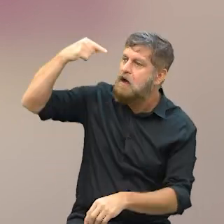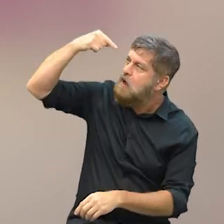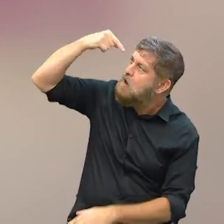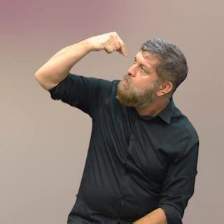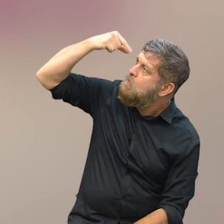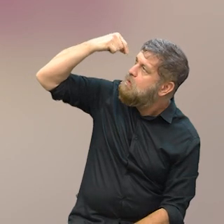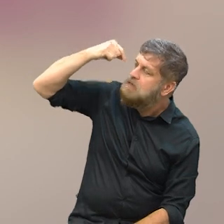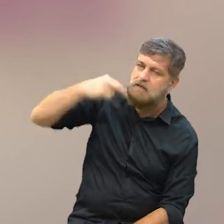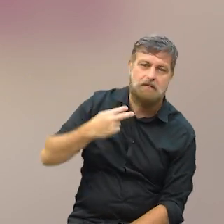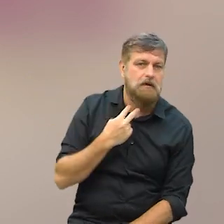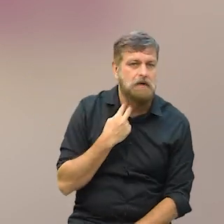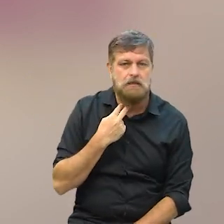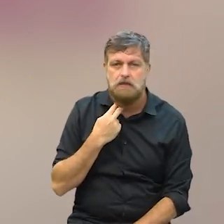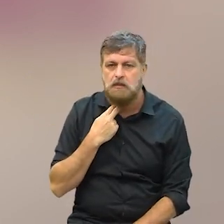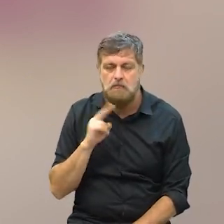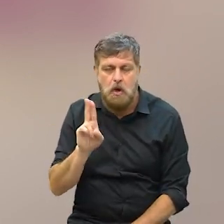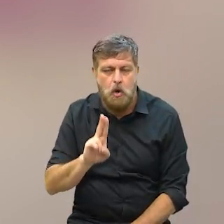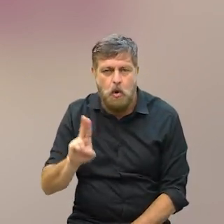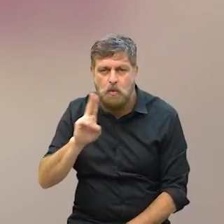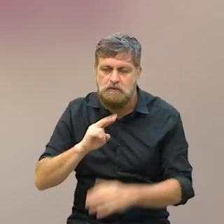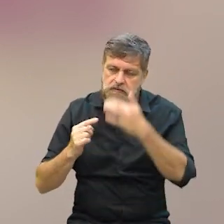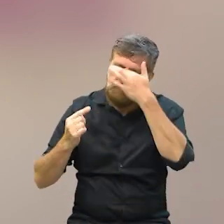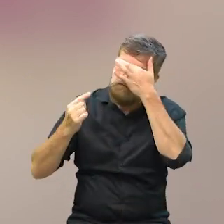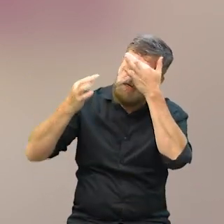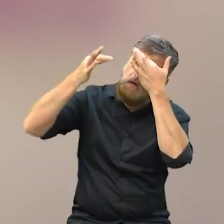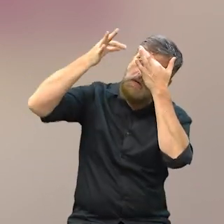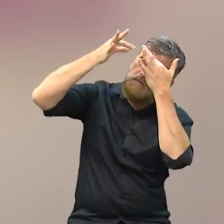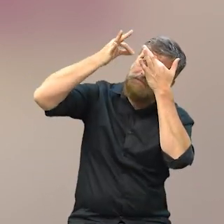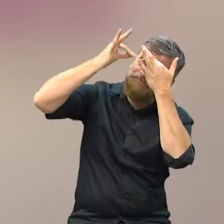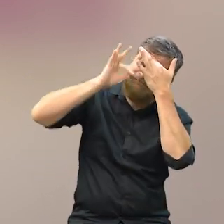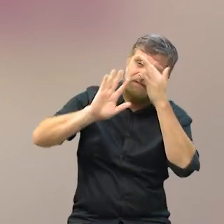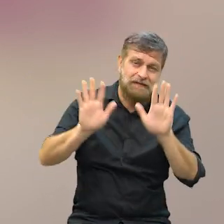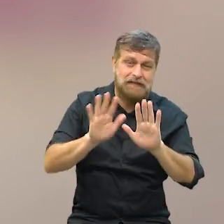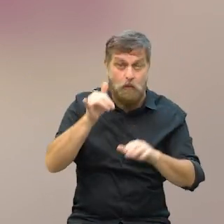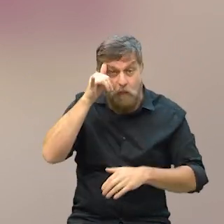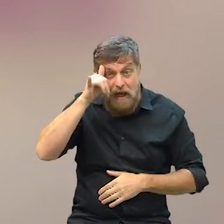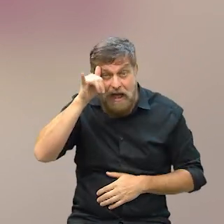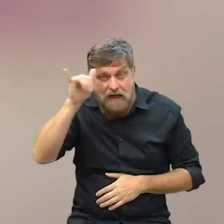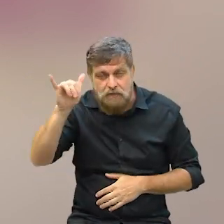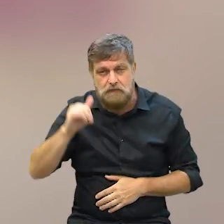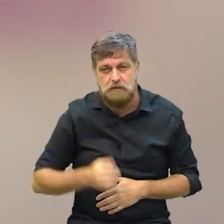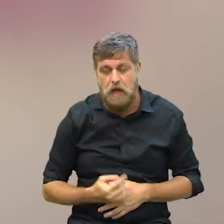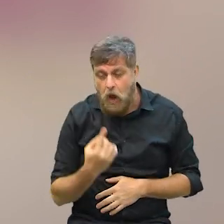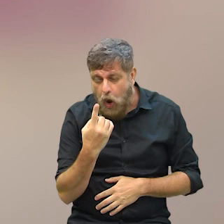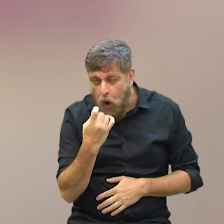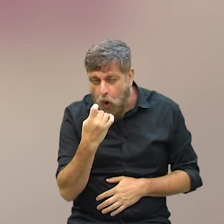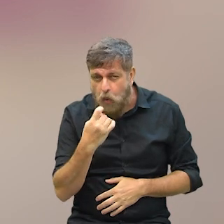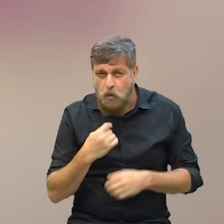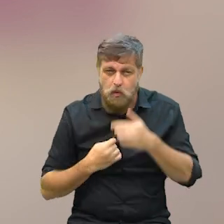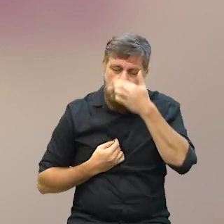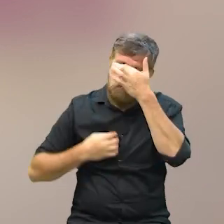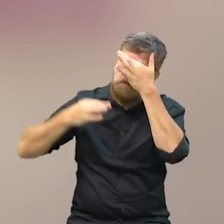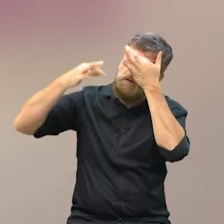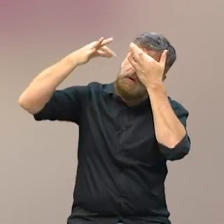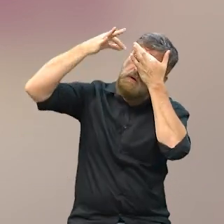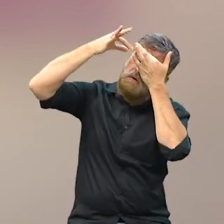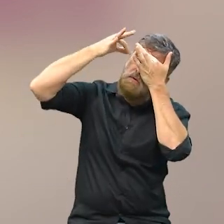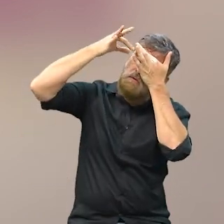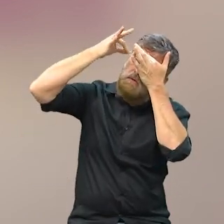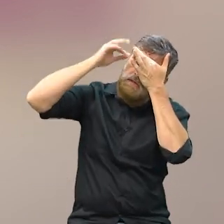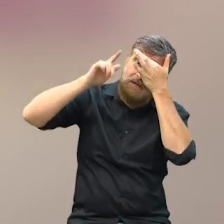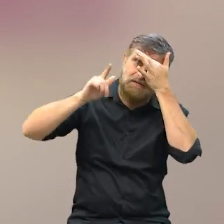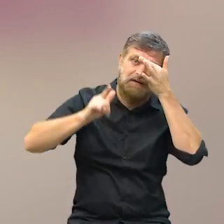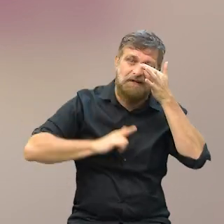Então, não usem colírio simples, que deixa o olho branquinho, porque ele não vai funcionar. O único colírio que a gente indica de uso